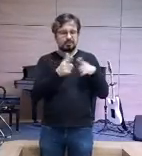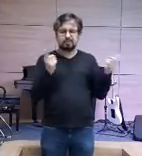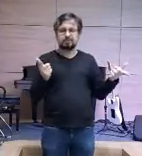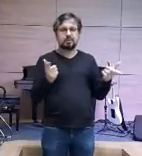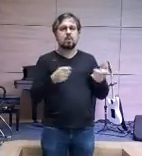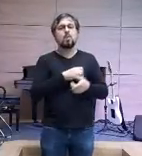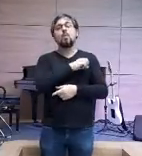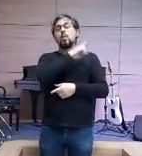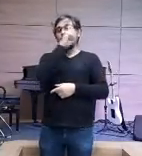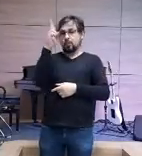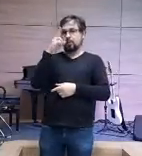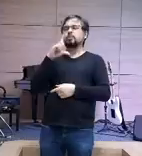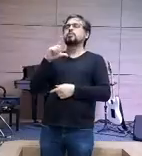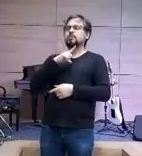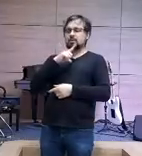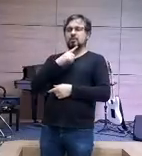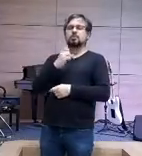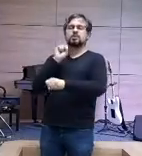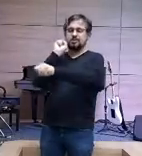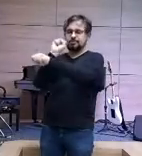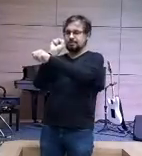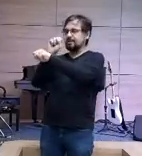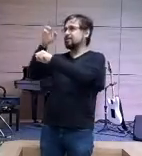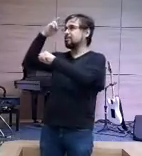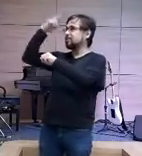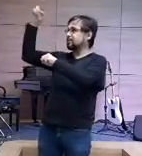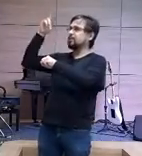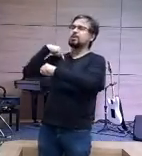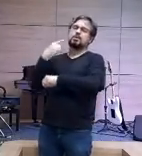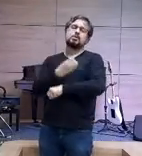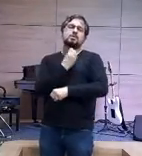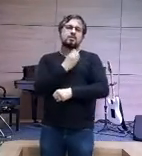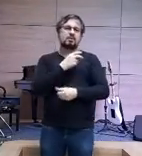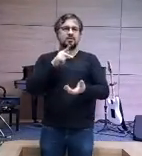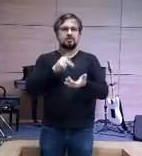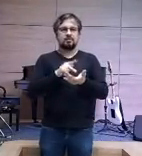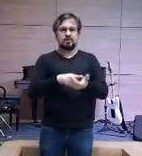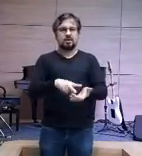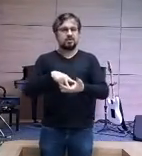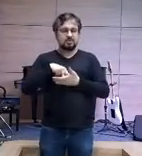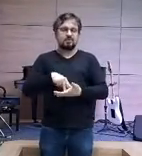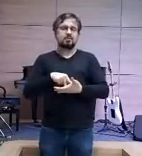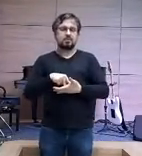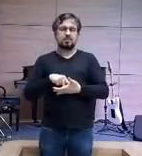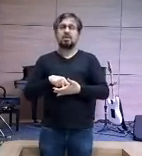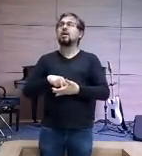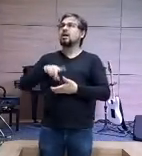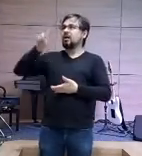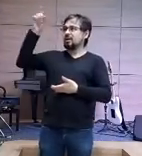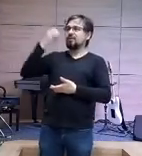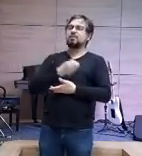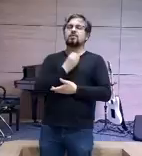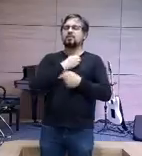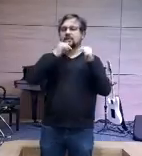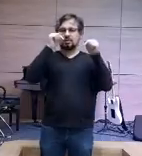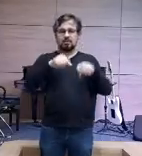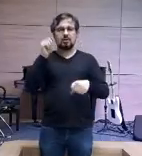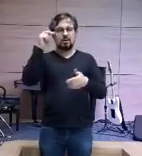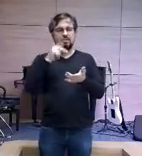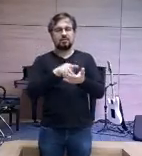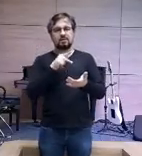a esperança do Senhor na nossa vida a rede está aqui ele é real